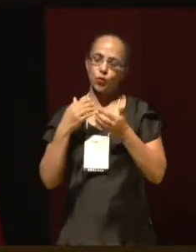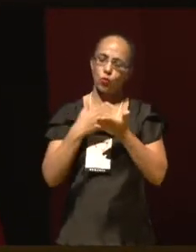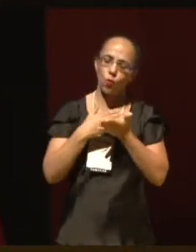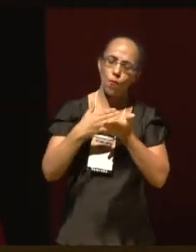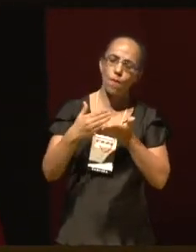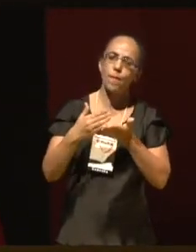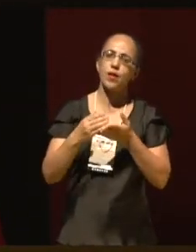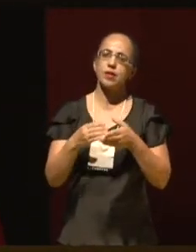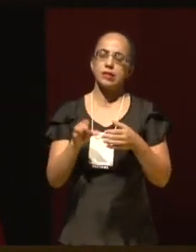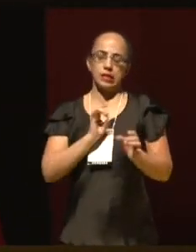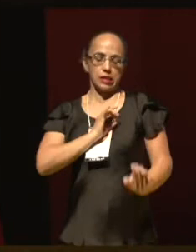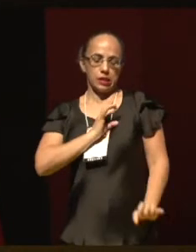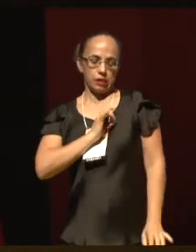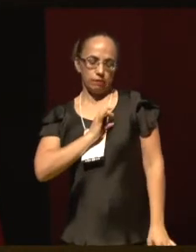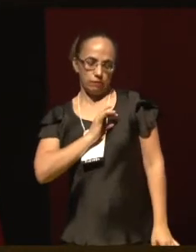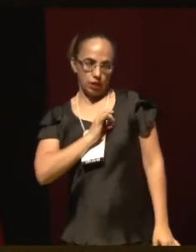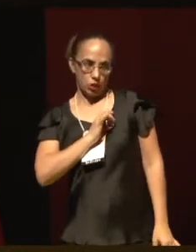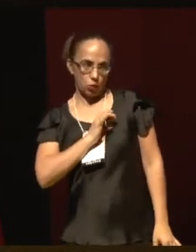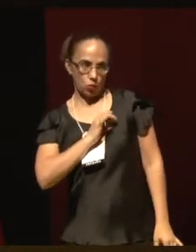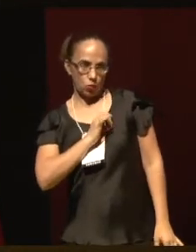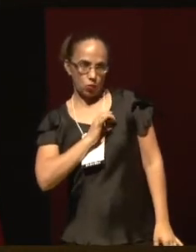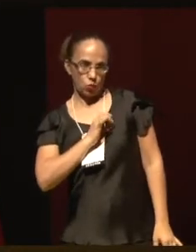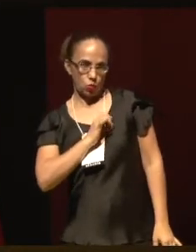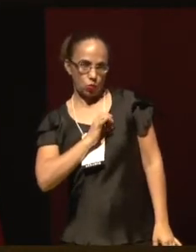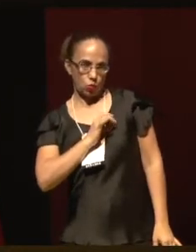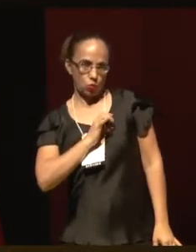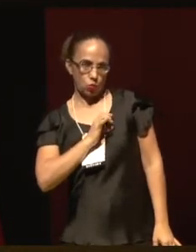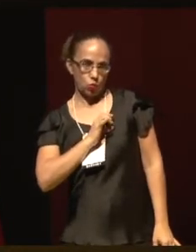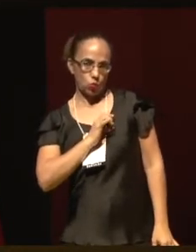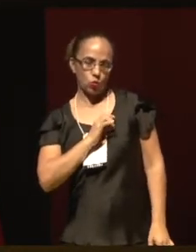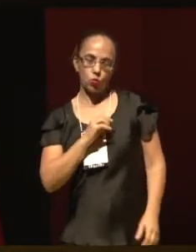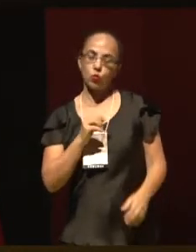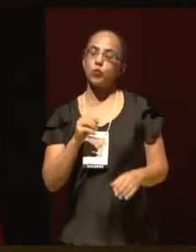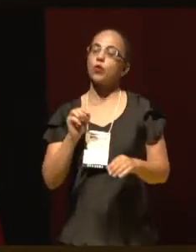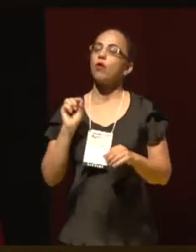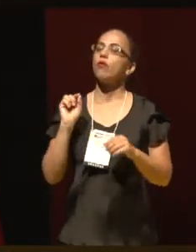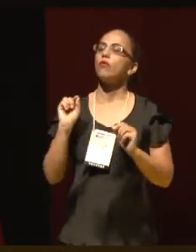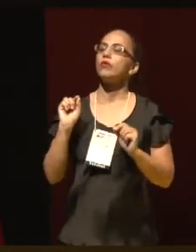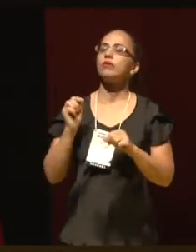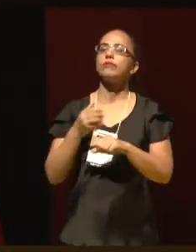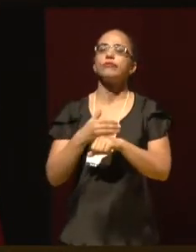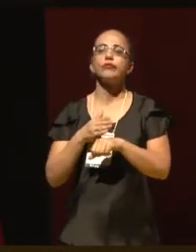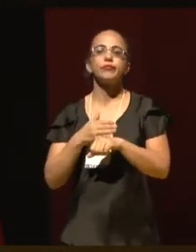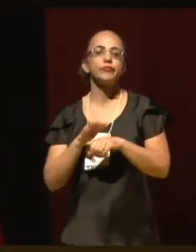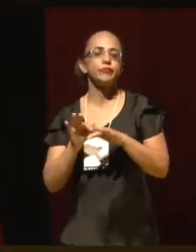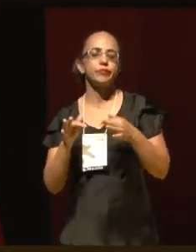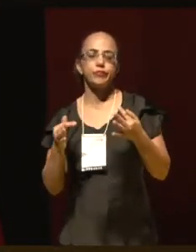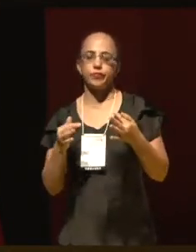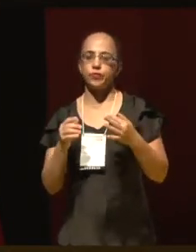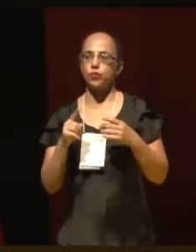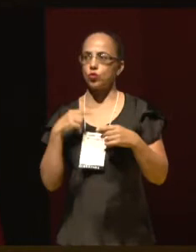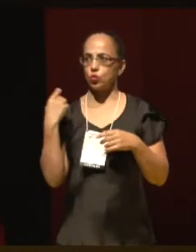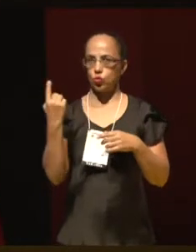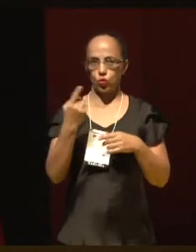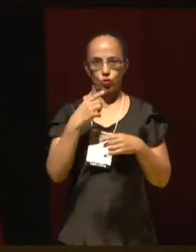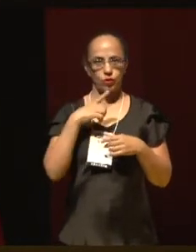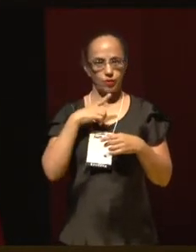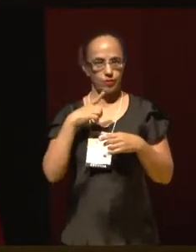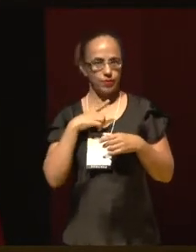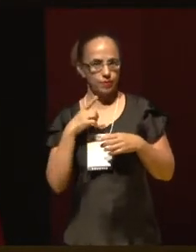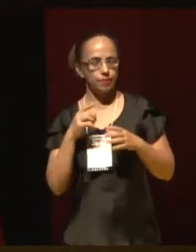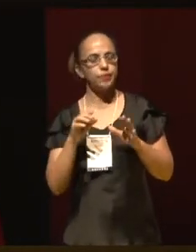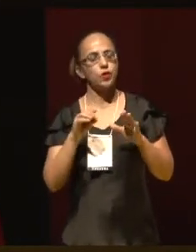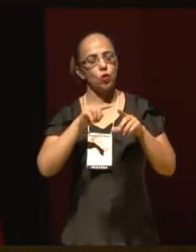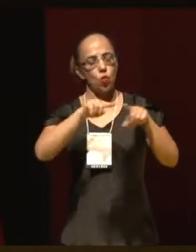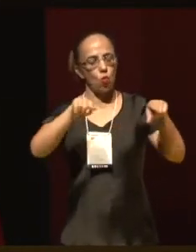medo. Ontem fizemos um exercício, bem simples. Todos temos um closet